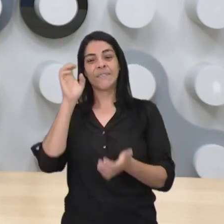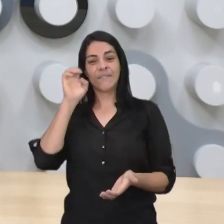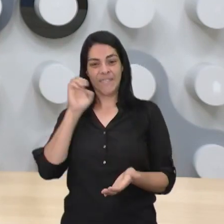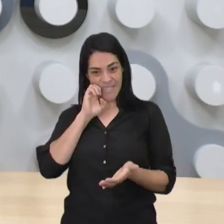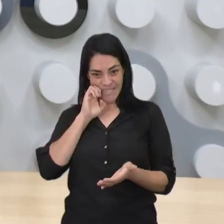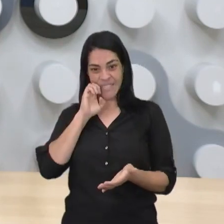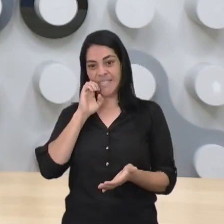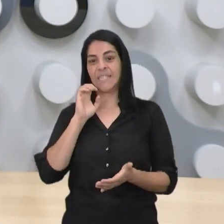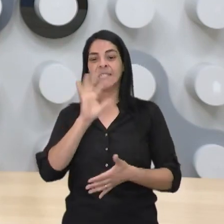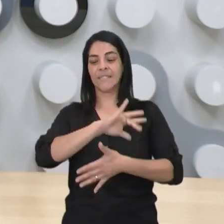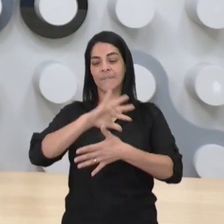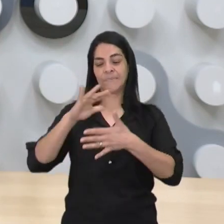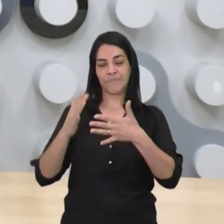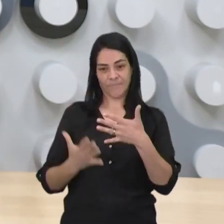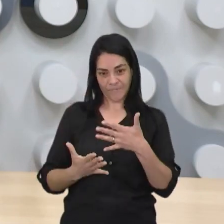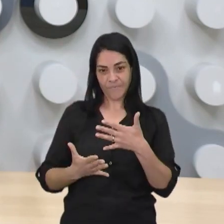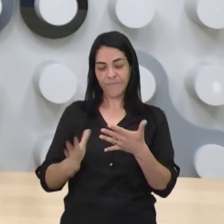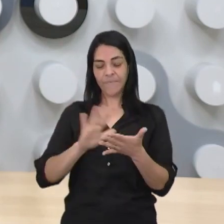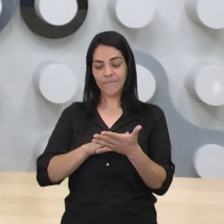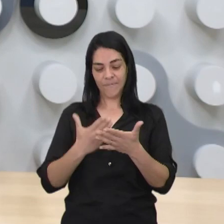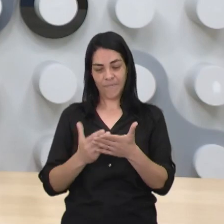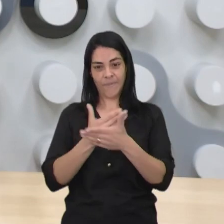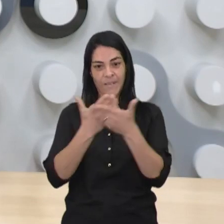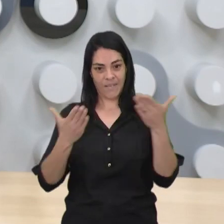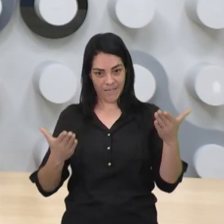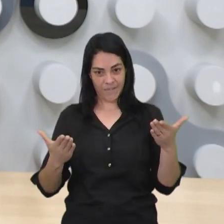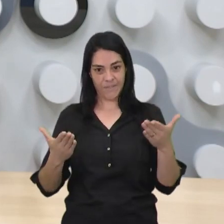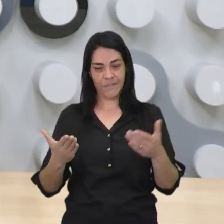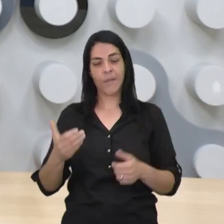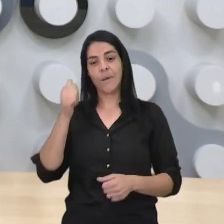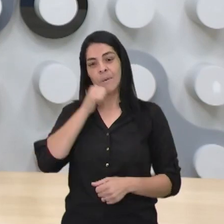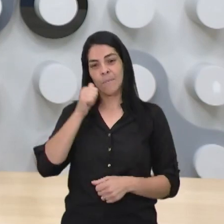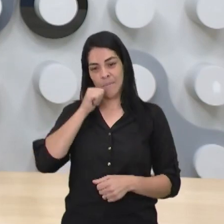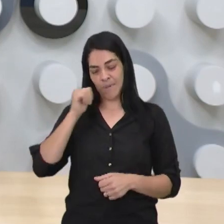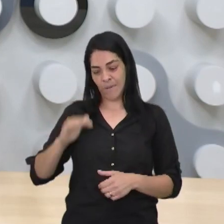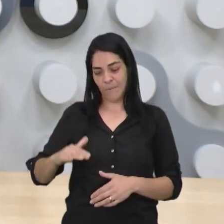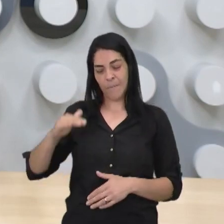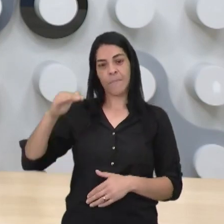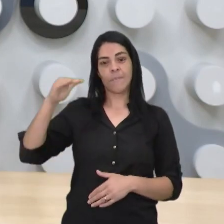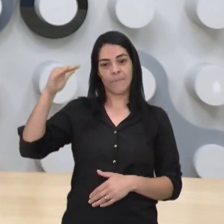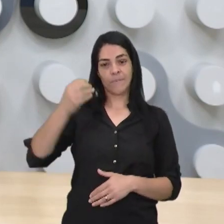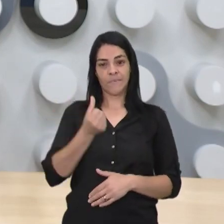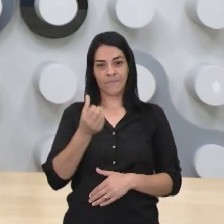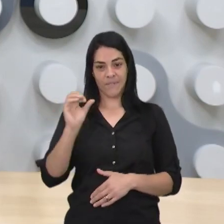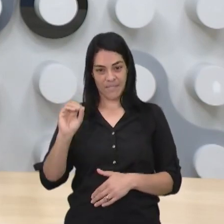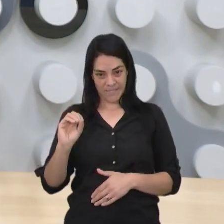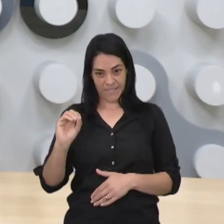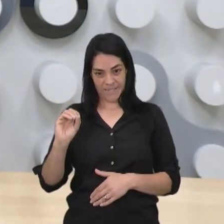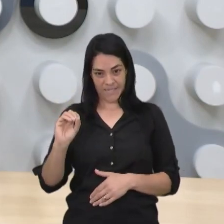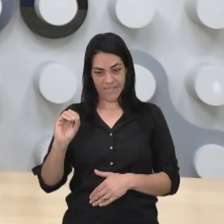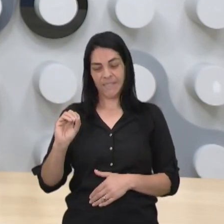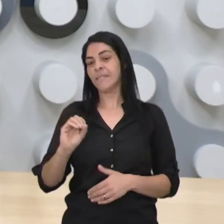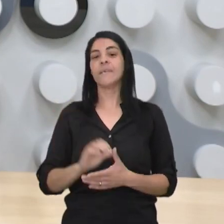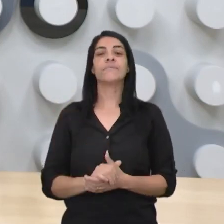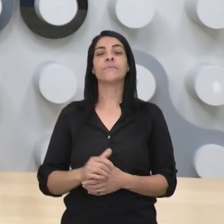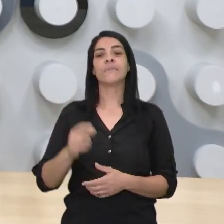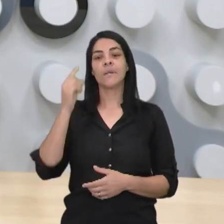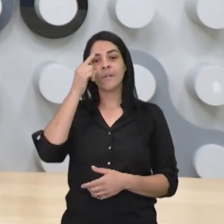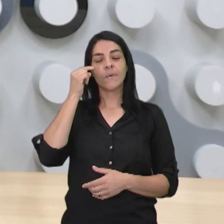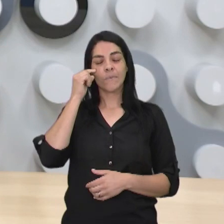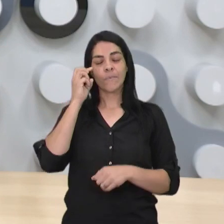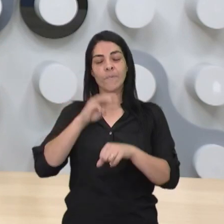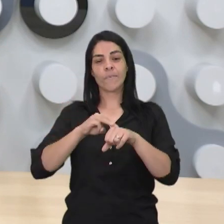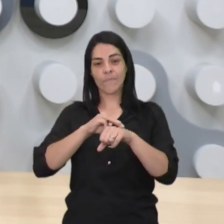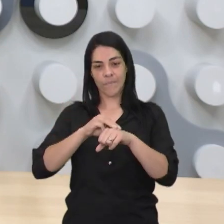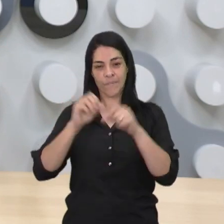nos Libras, tá certo? Bom, eu sou uma mulher de 1,60 m de altura, olhos e cabelos castanhos